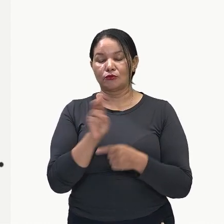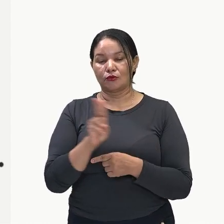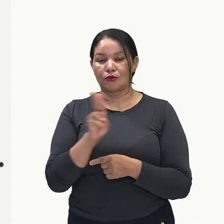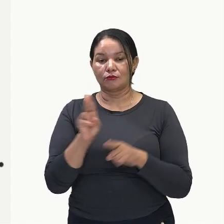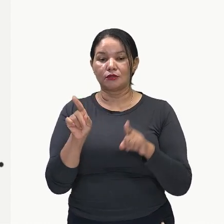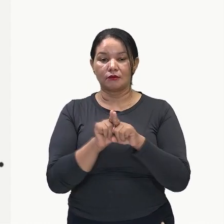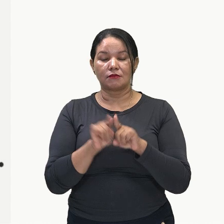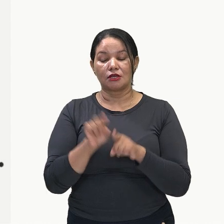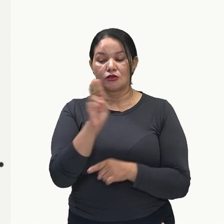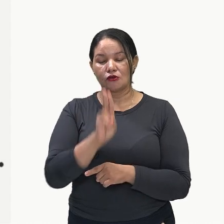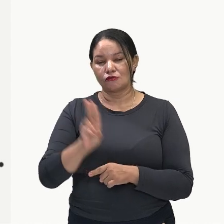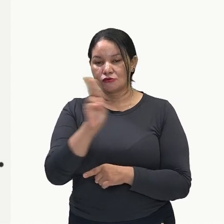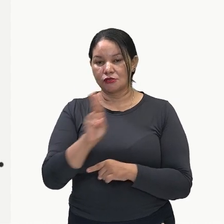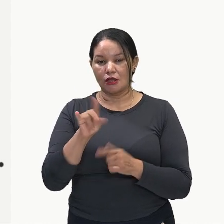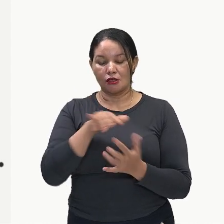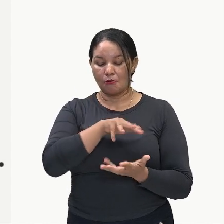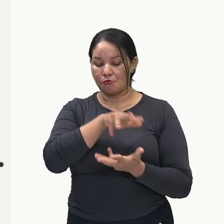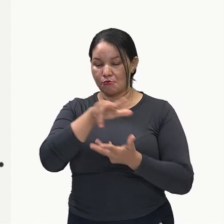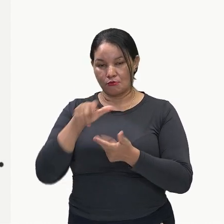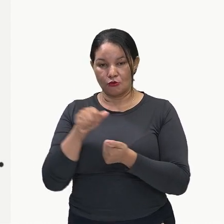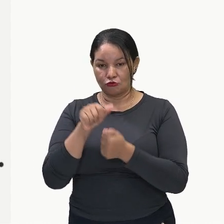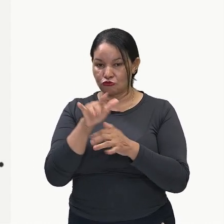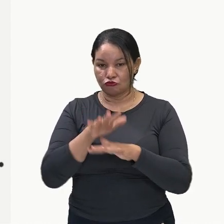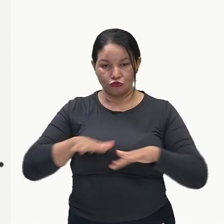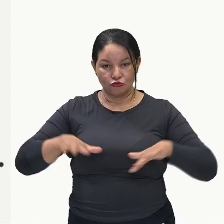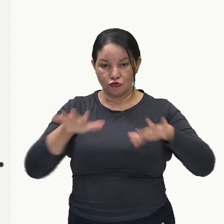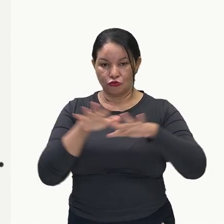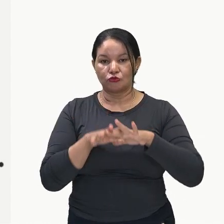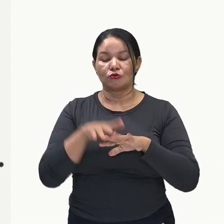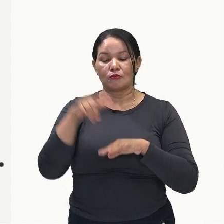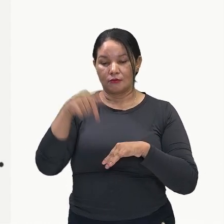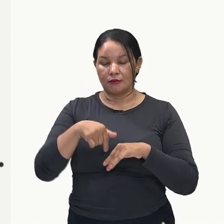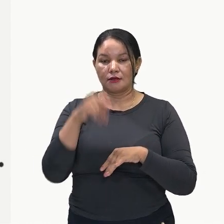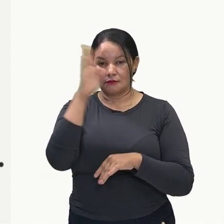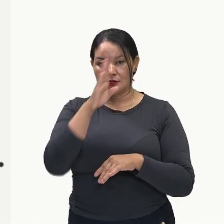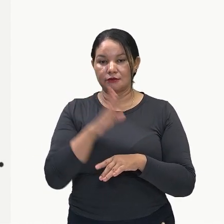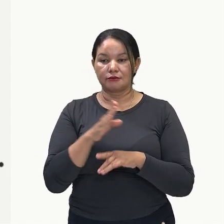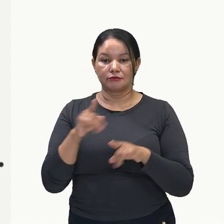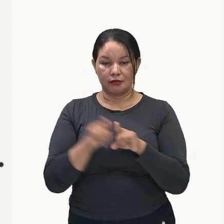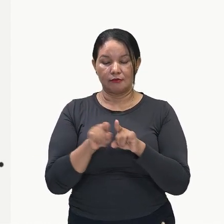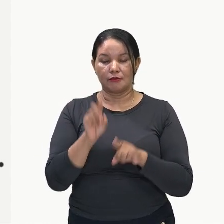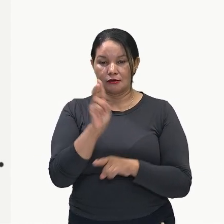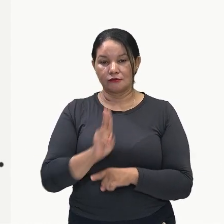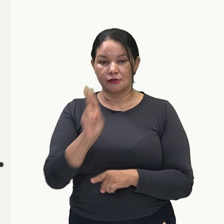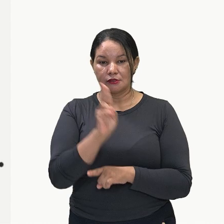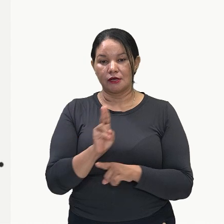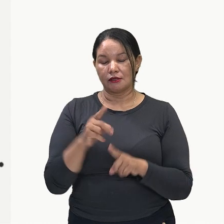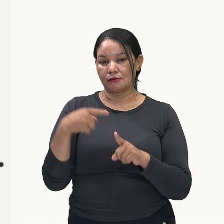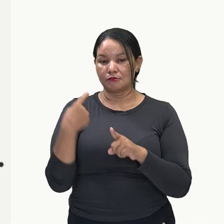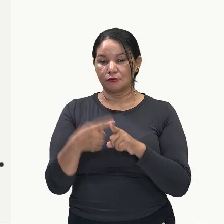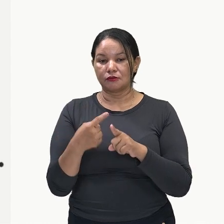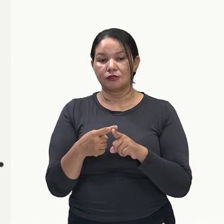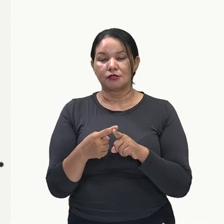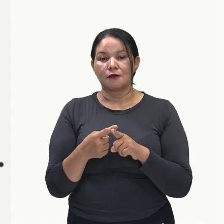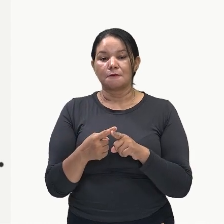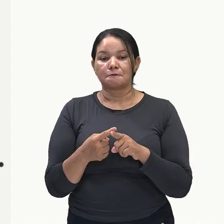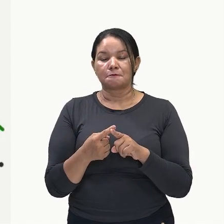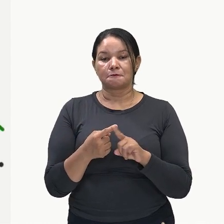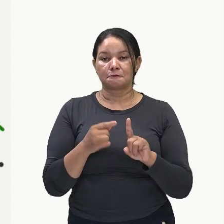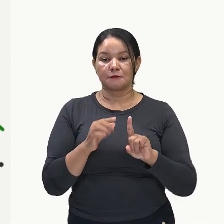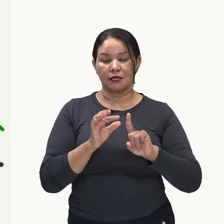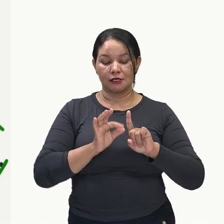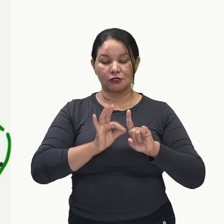mais utilizada no mundo, inclusive no Brasil, por conta, com